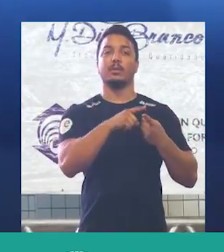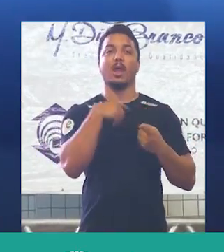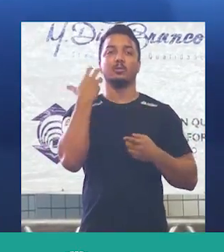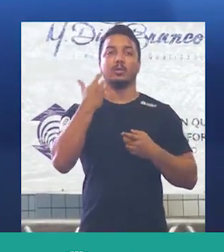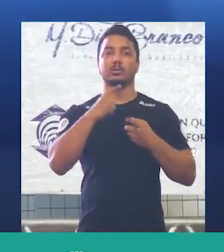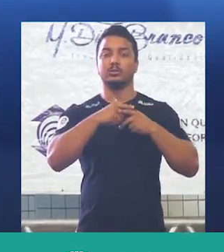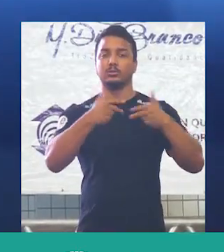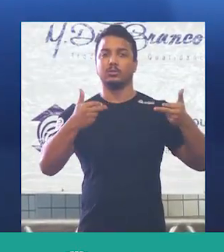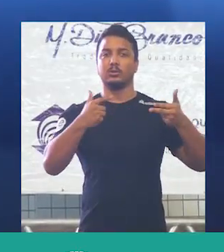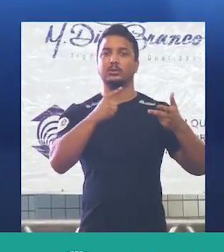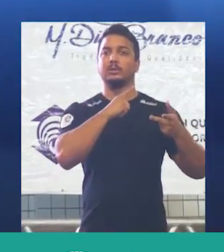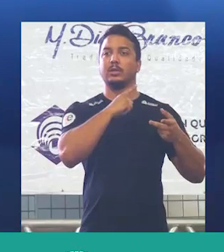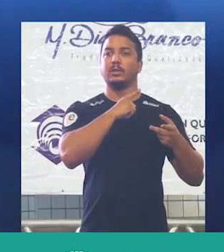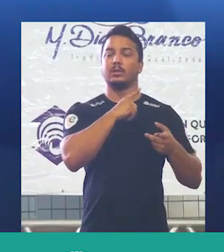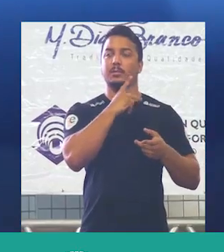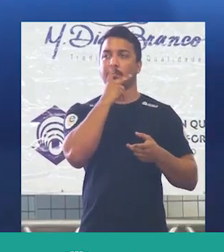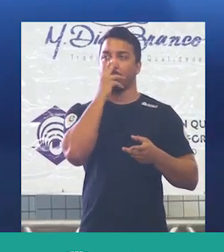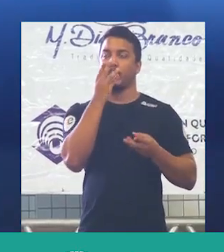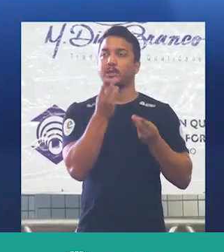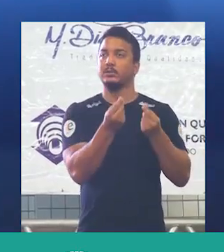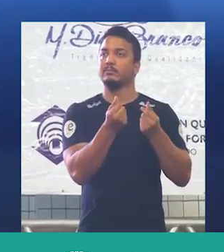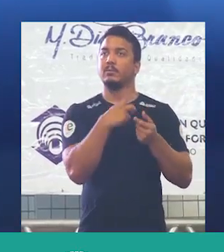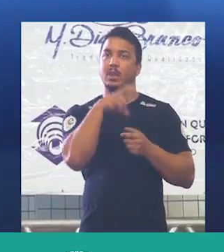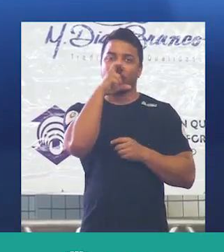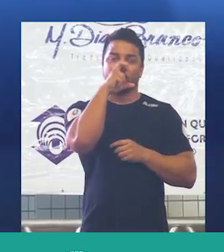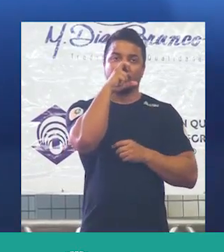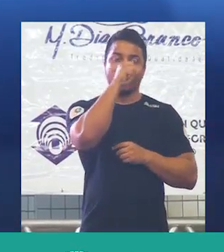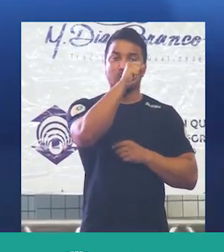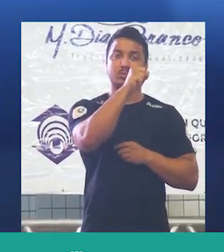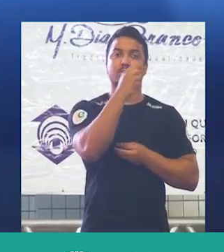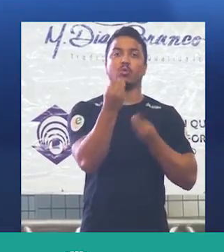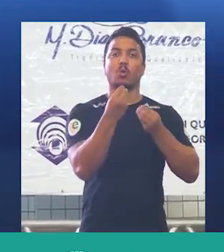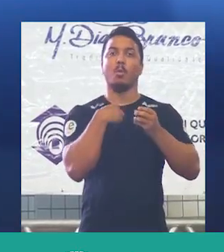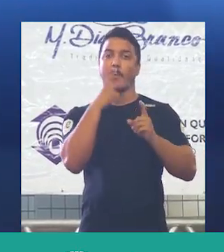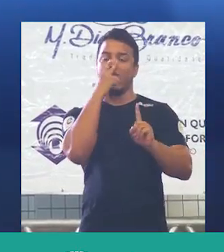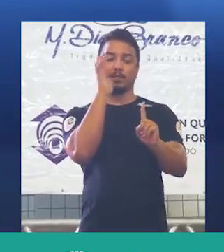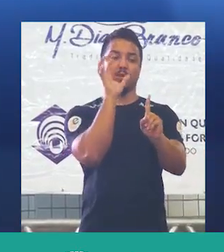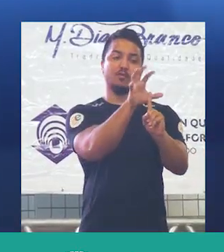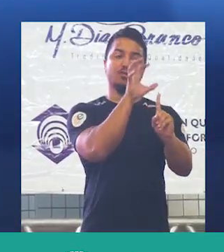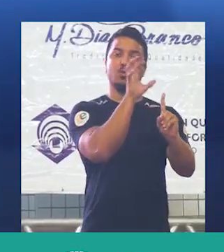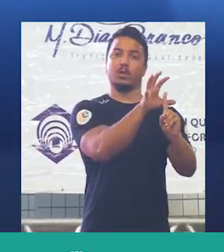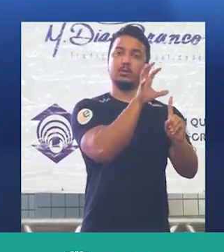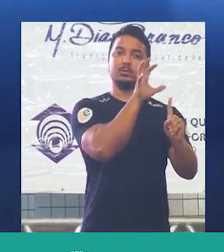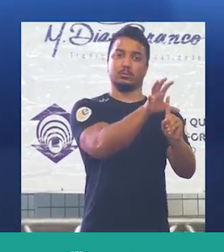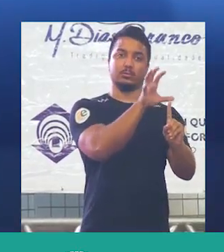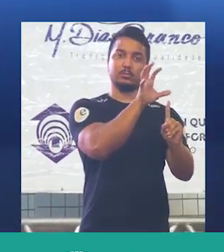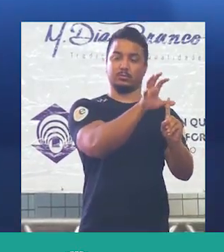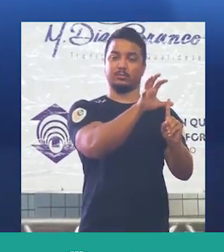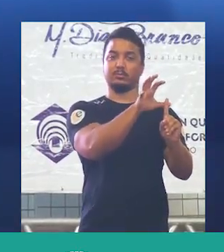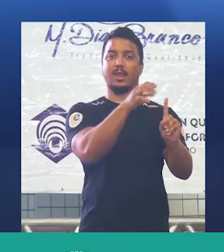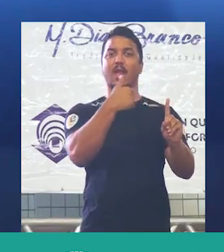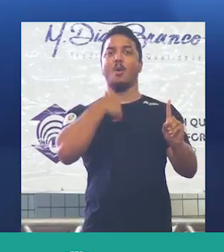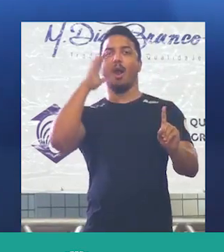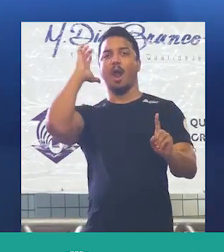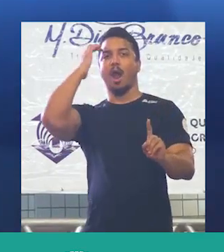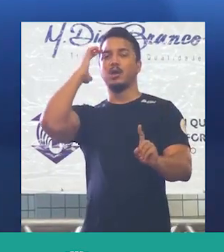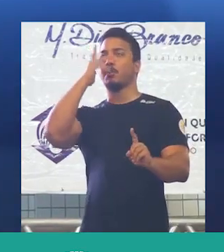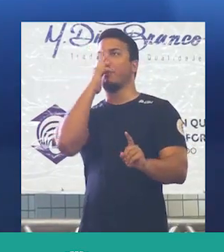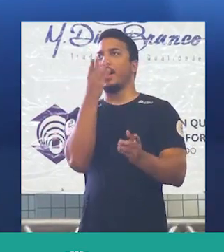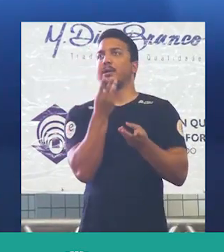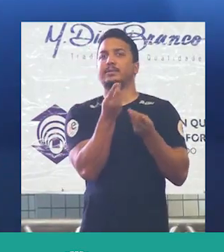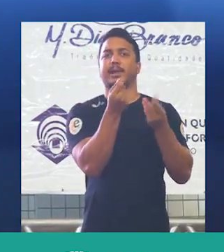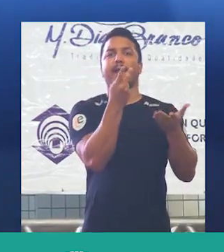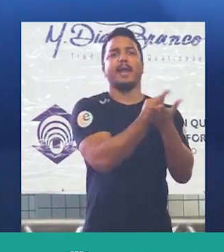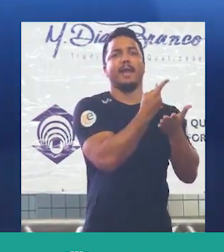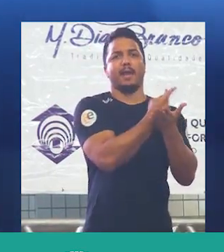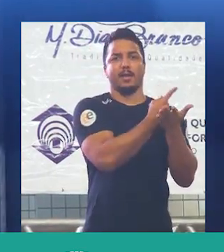radialista, nós temos uma força significativa de influência. Então, eu acho extremamente